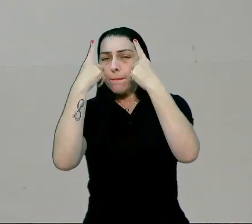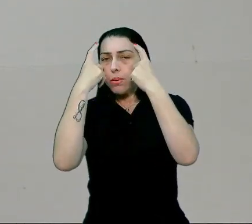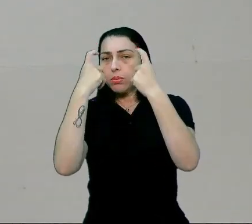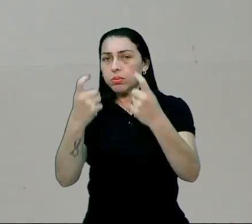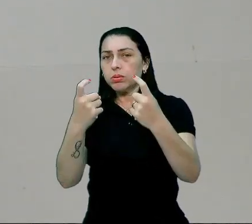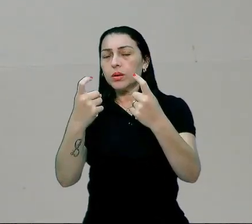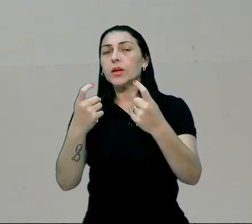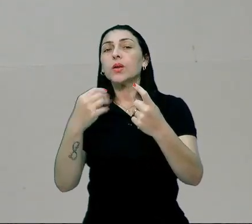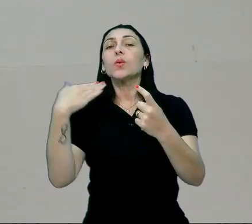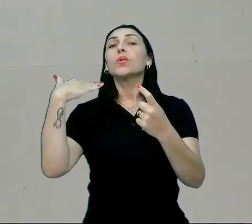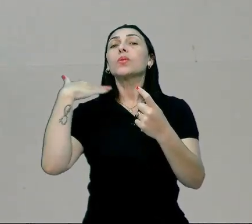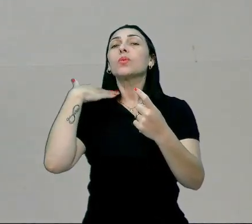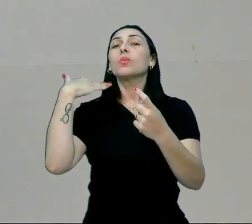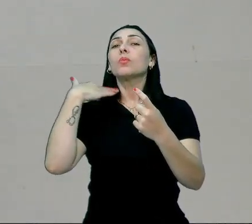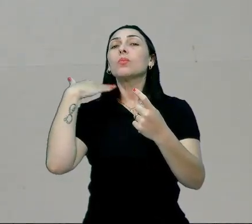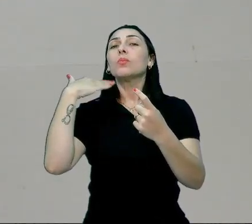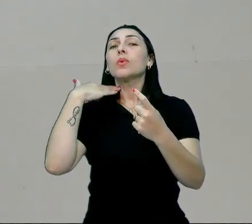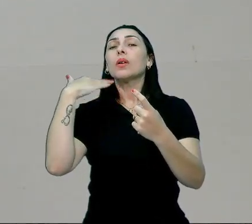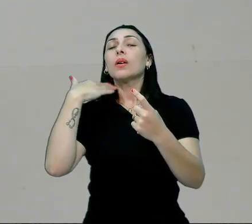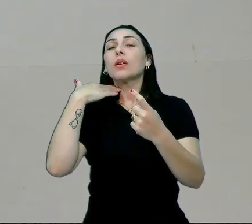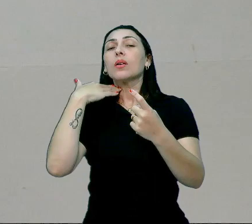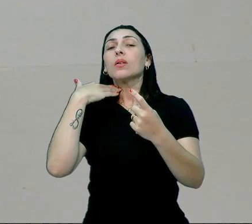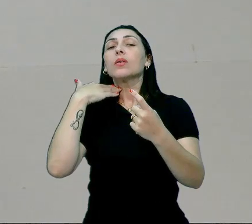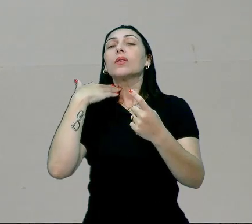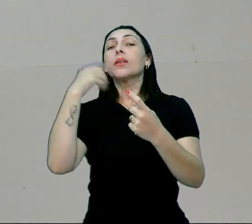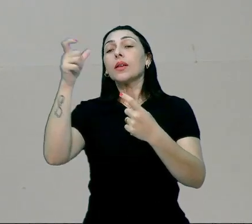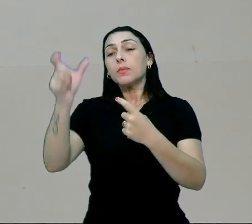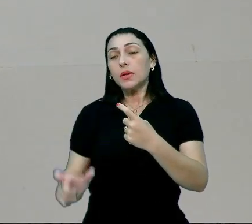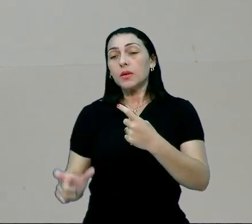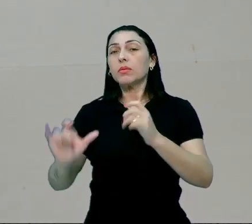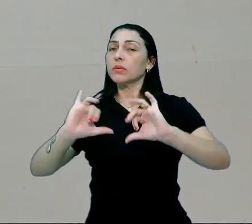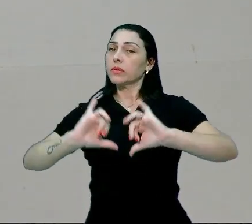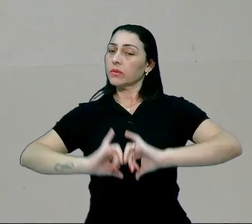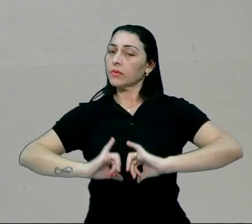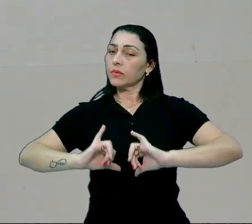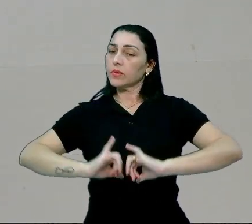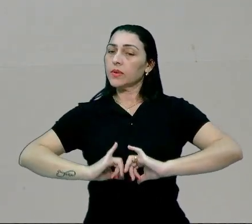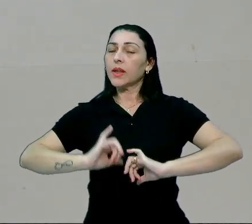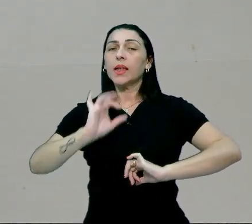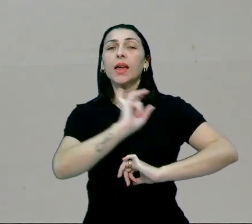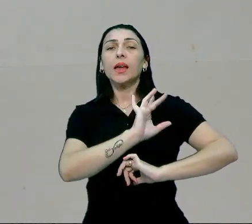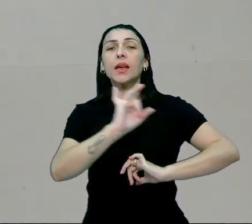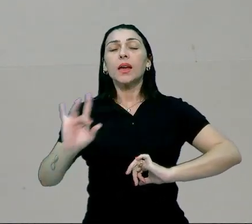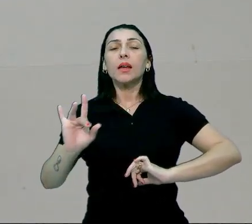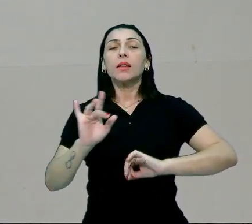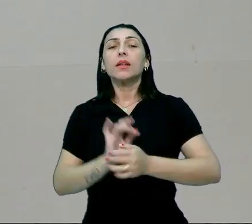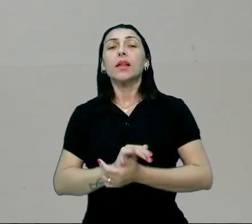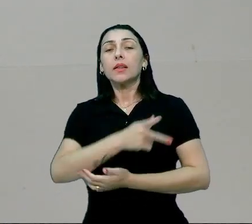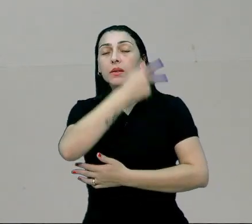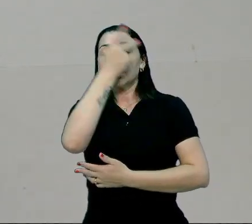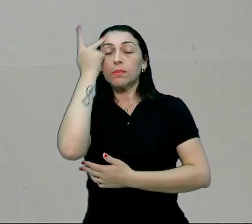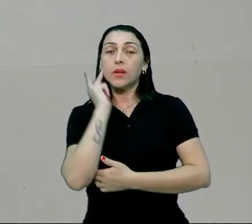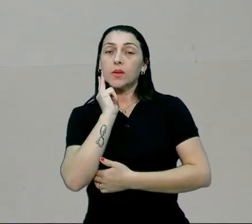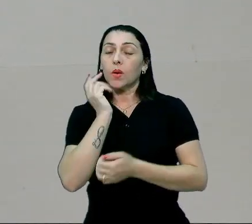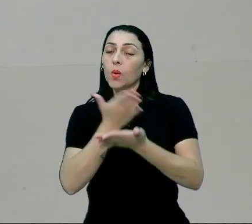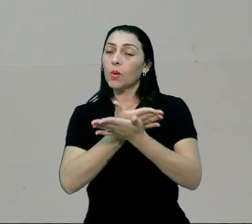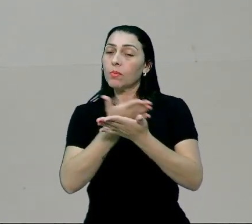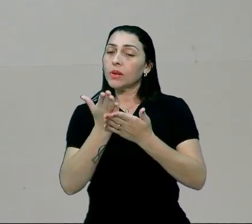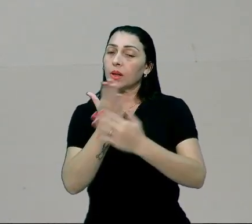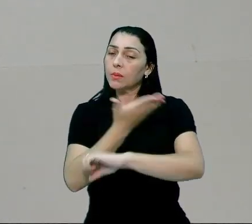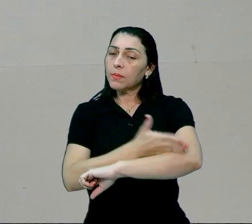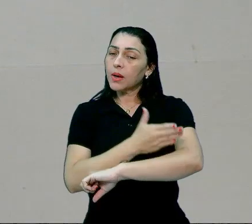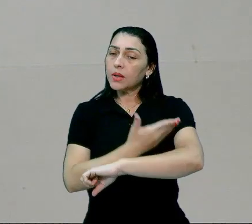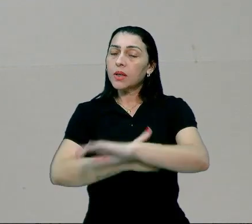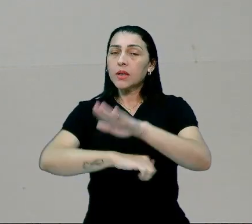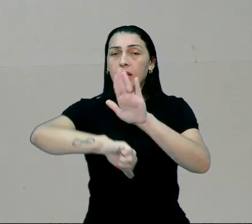violência que os bancos e os respectivos bancários vêm sofrendo. Que a cada dia que passa, as pessoas que começaram a praticar